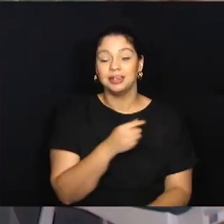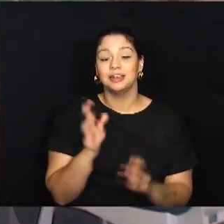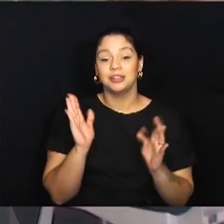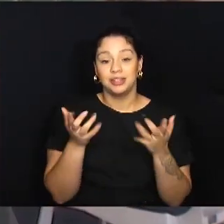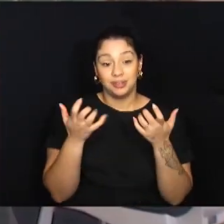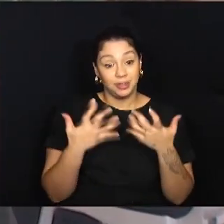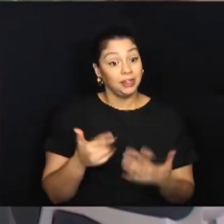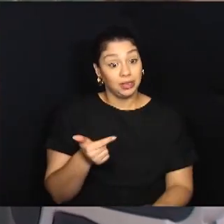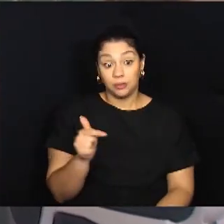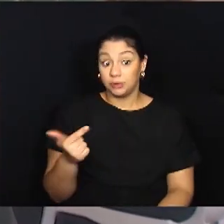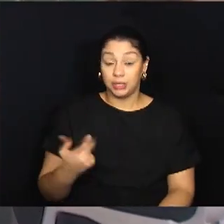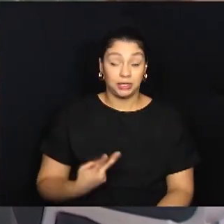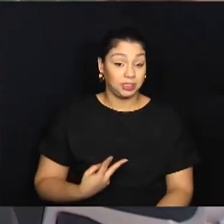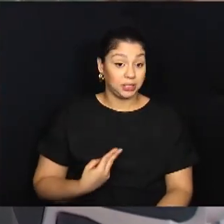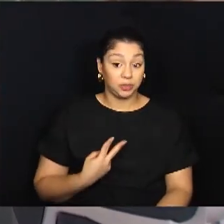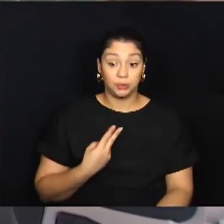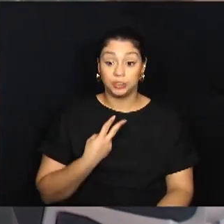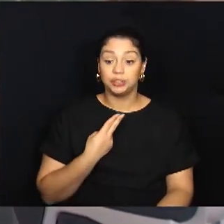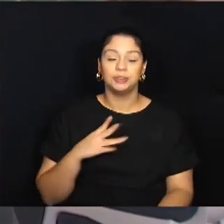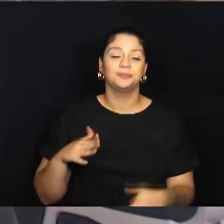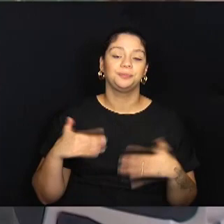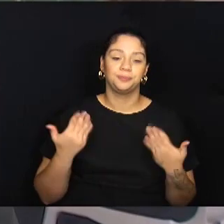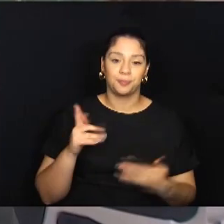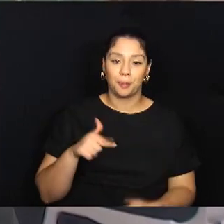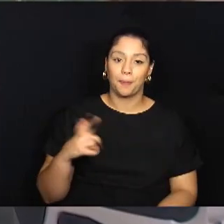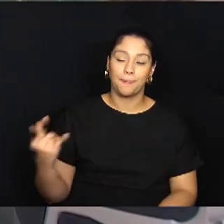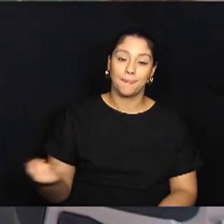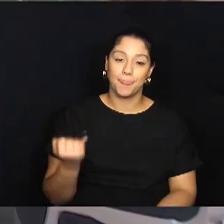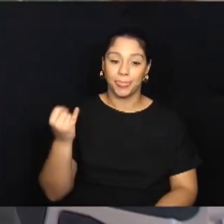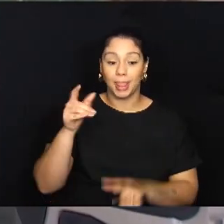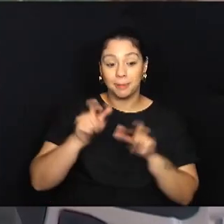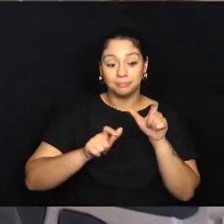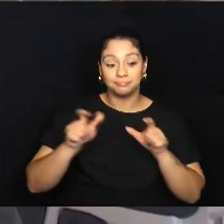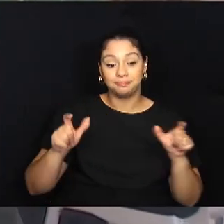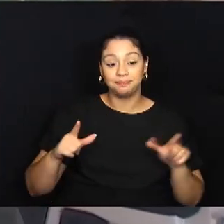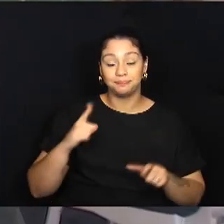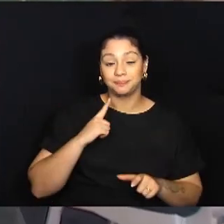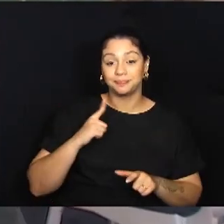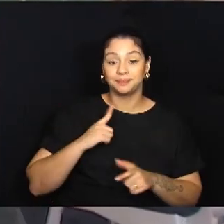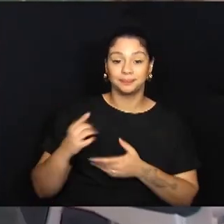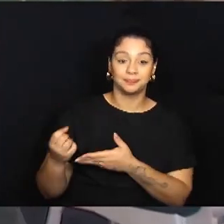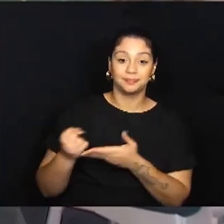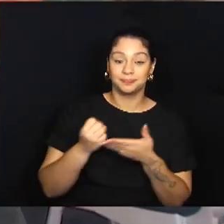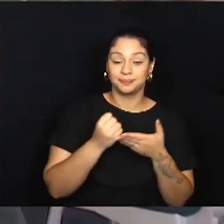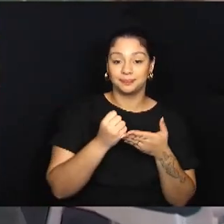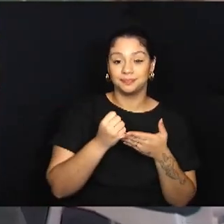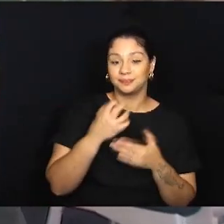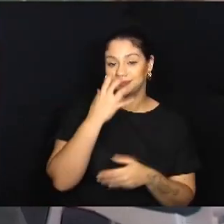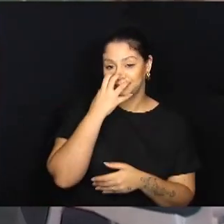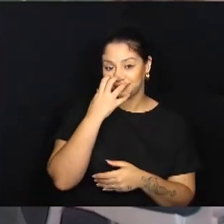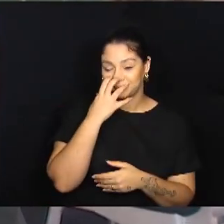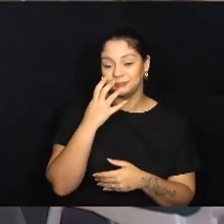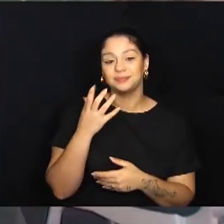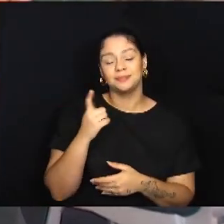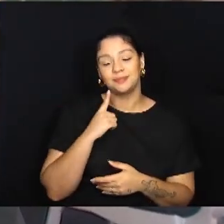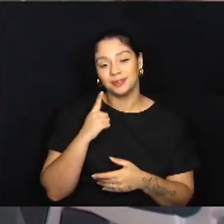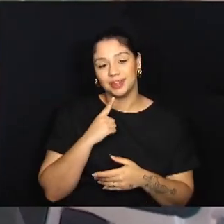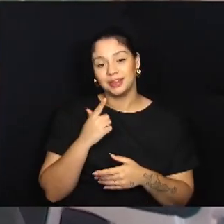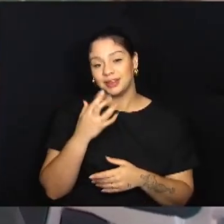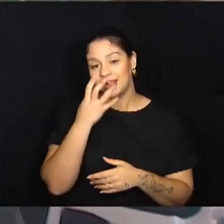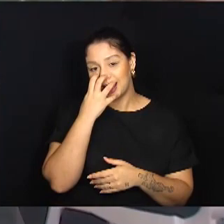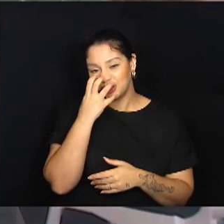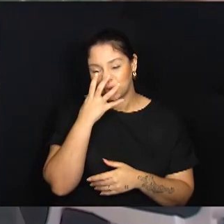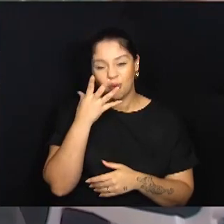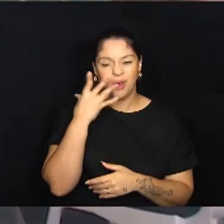tem cirurgia, não é? Então é importante que as pessoas realmente tragam os pets para cá, para deixar o cachorrinho, o